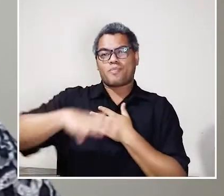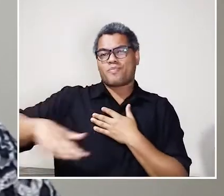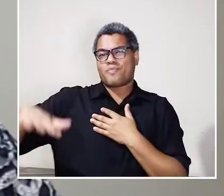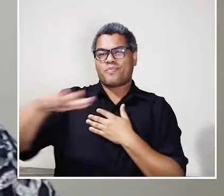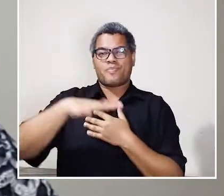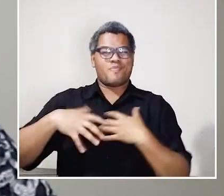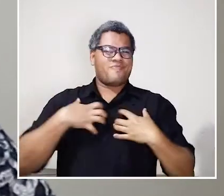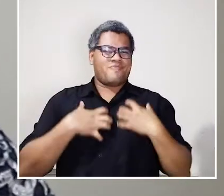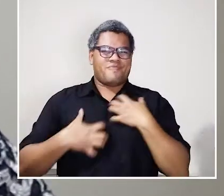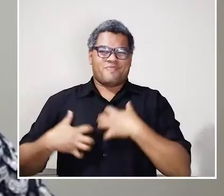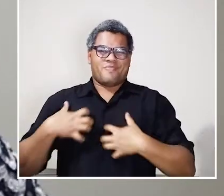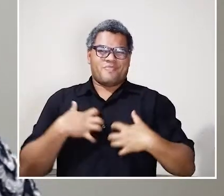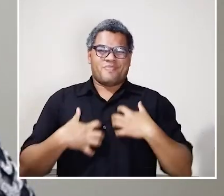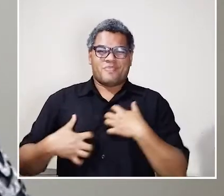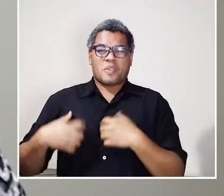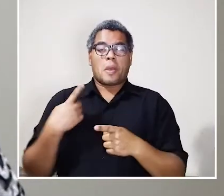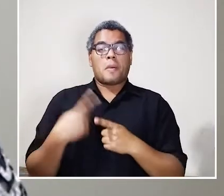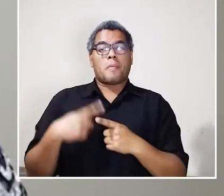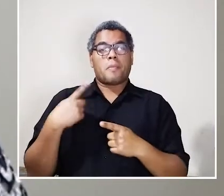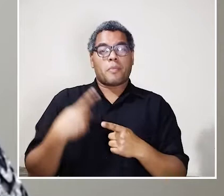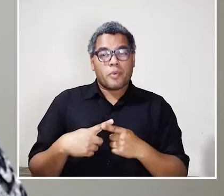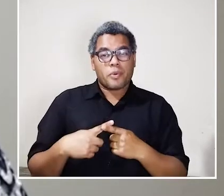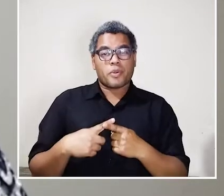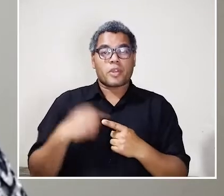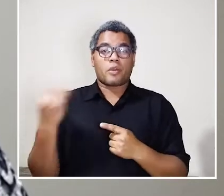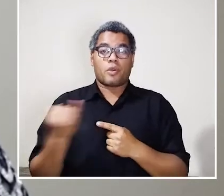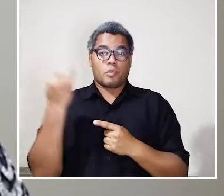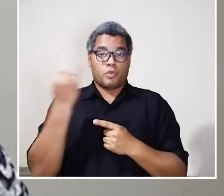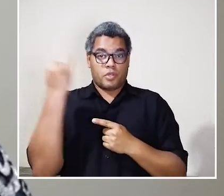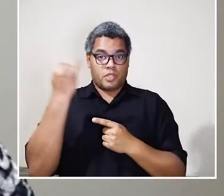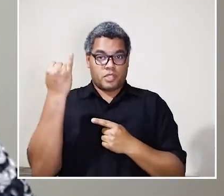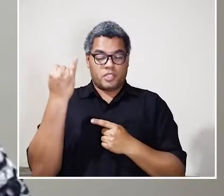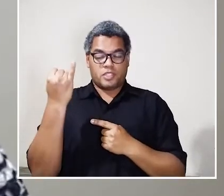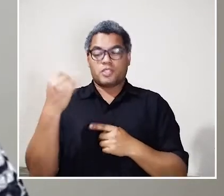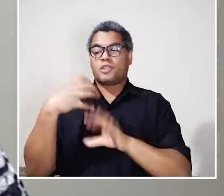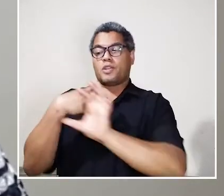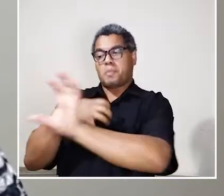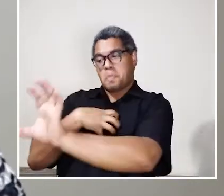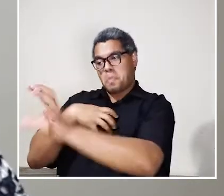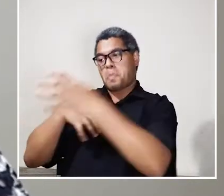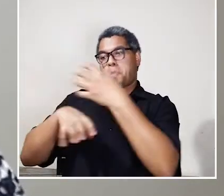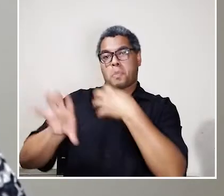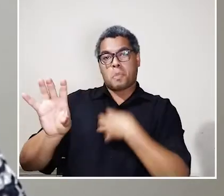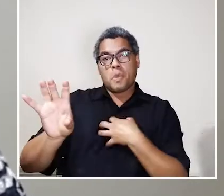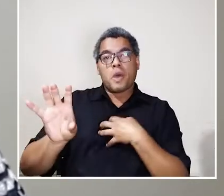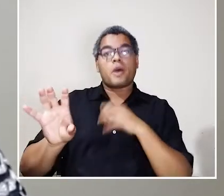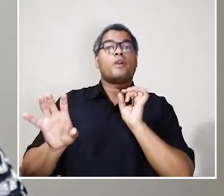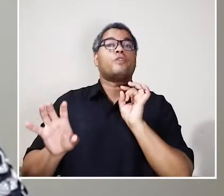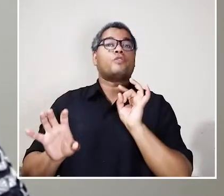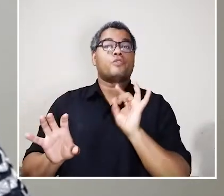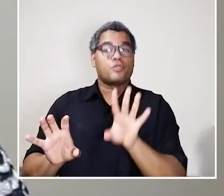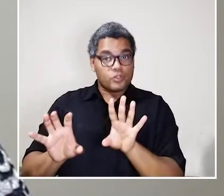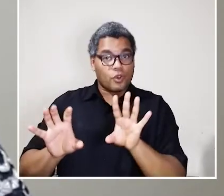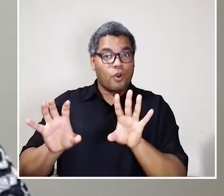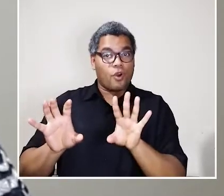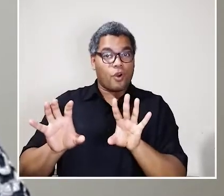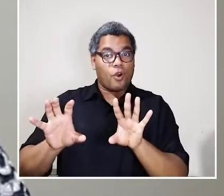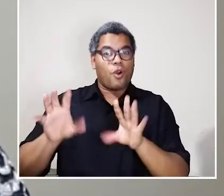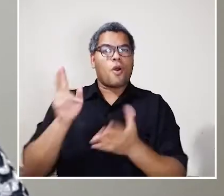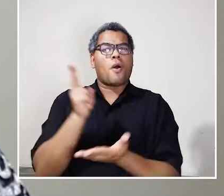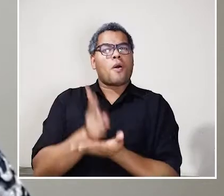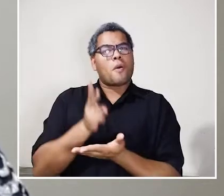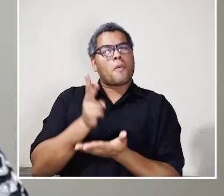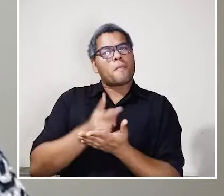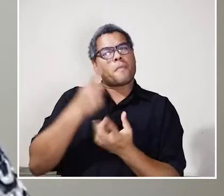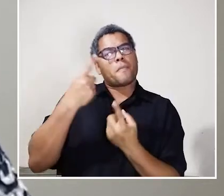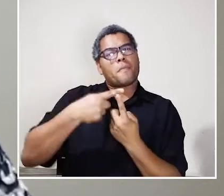qualquer tipo de angústia. Porque o ponto não é a identificação com a mesma maneira de